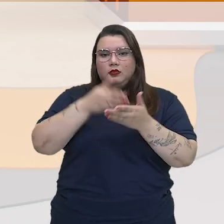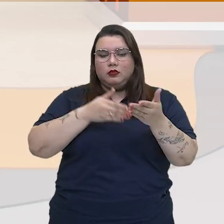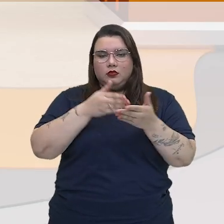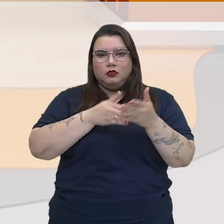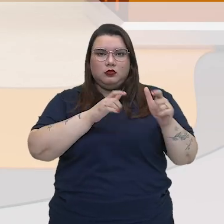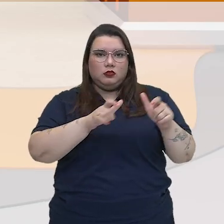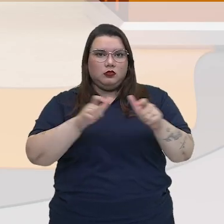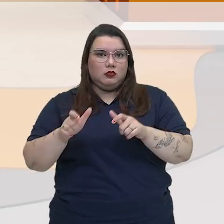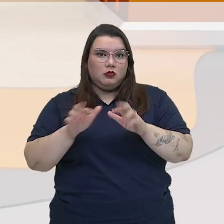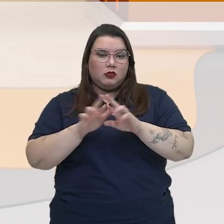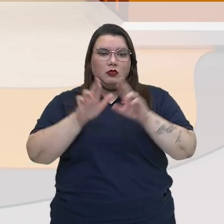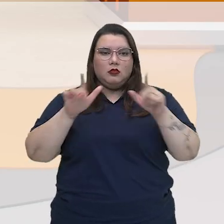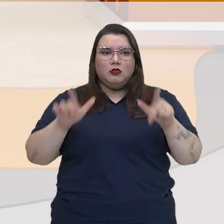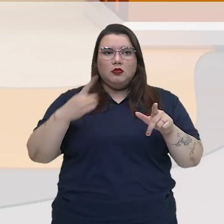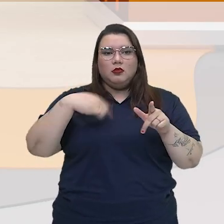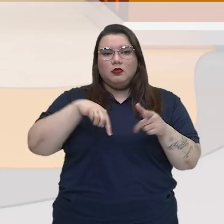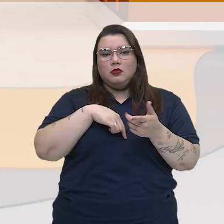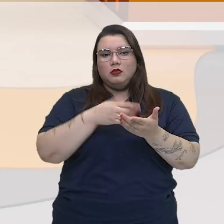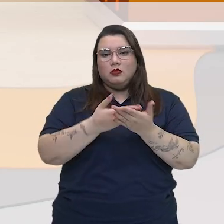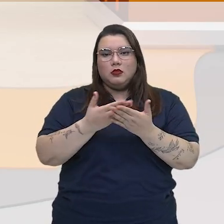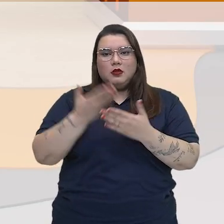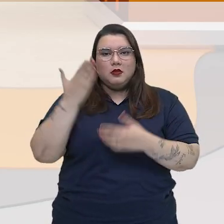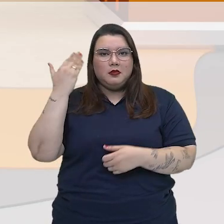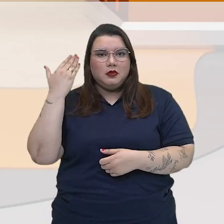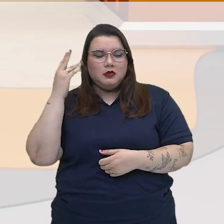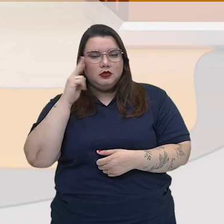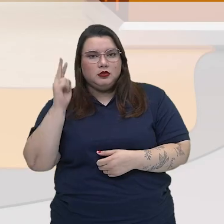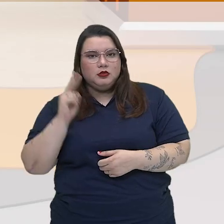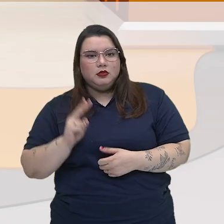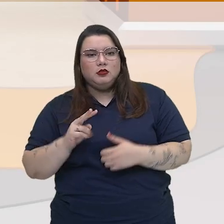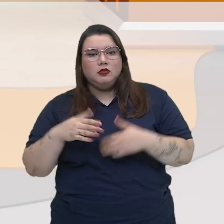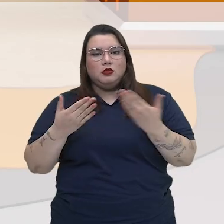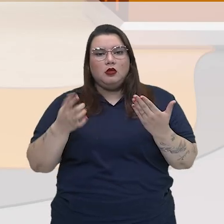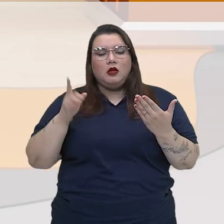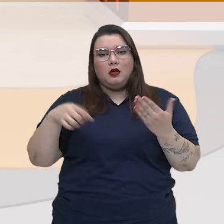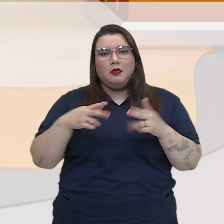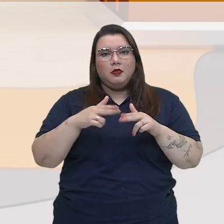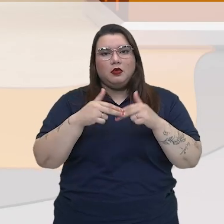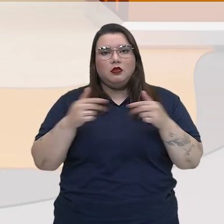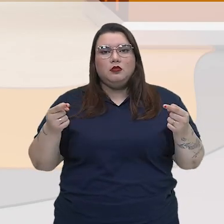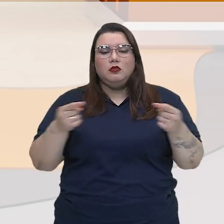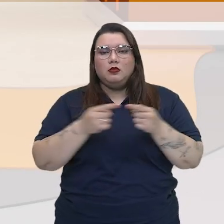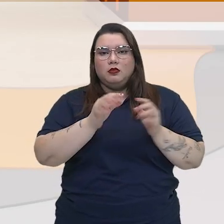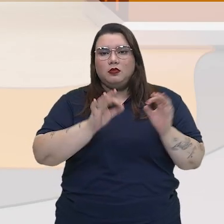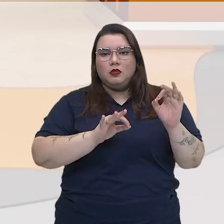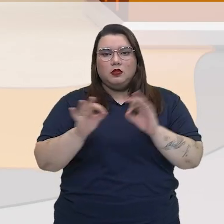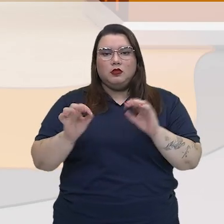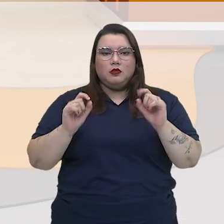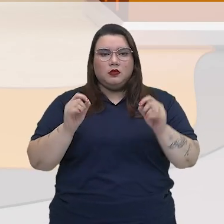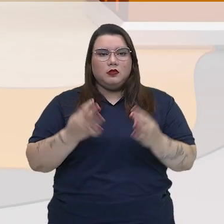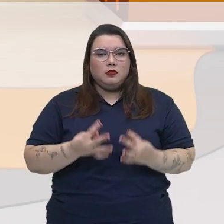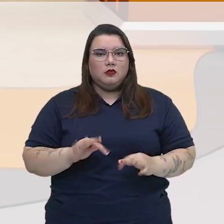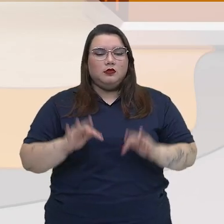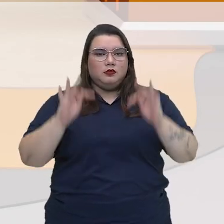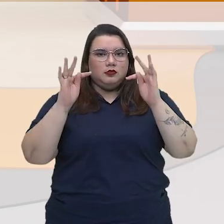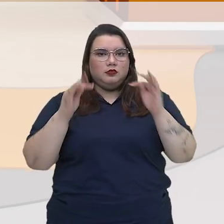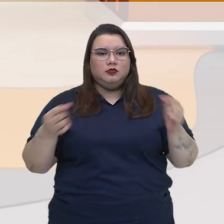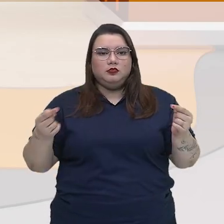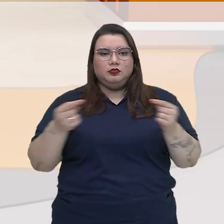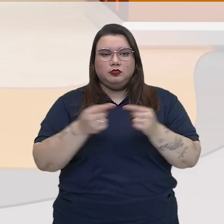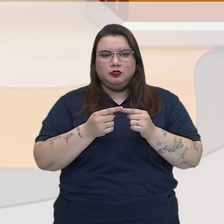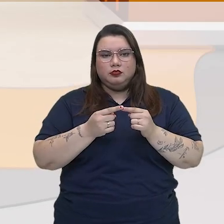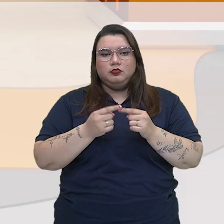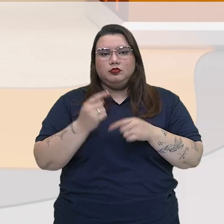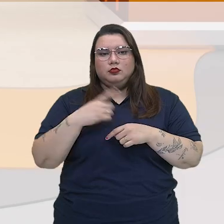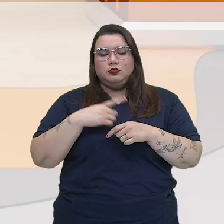territórios, diferente do que a gente viu no passado. E isso graças então a esse processo de modernização das nossas tecnologias